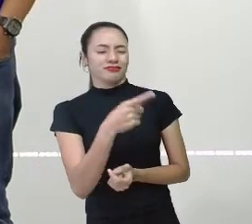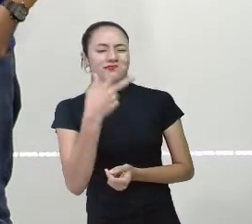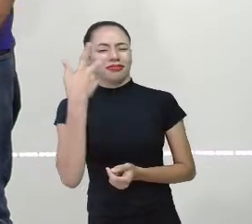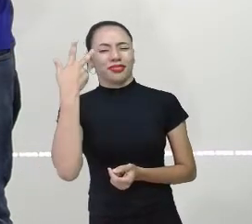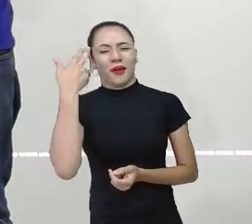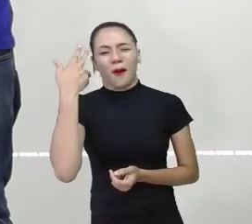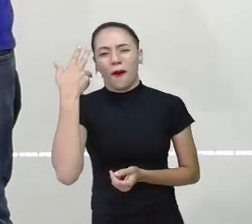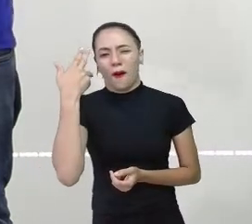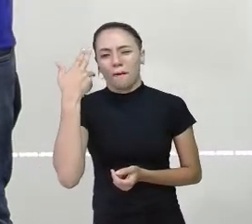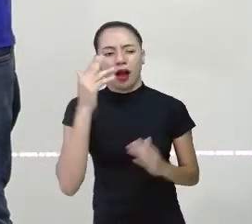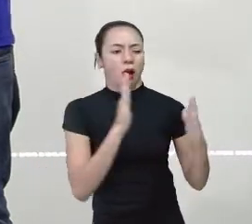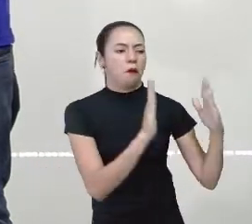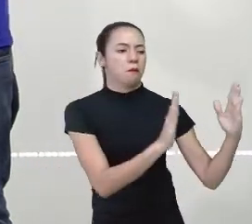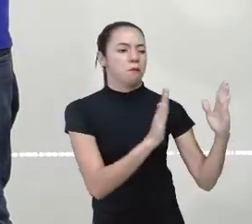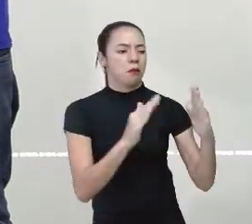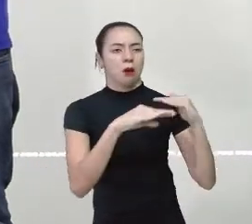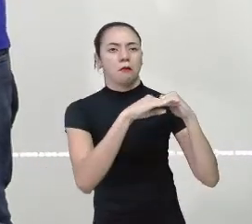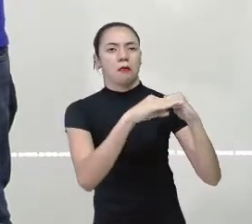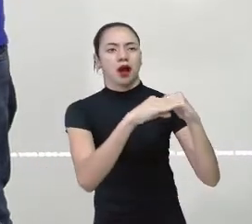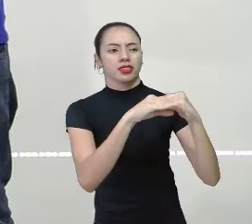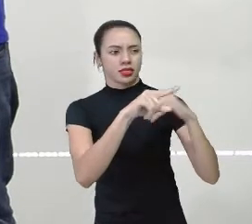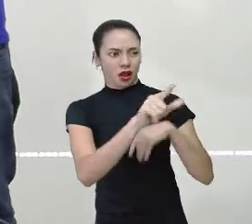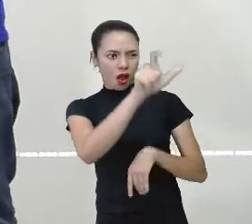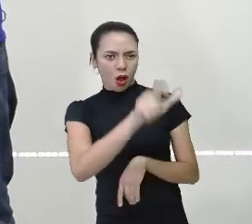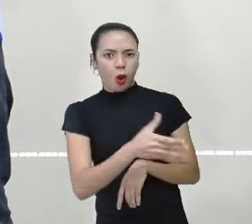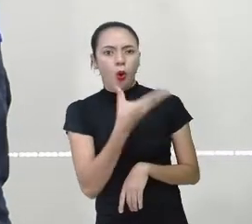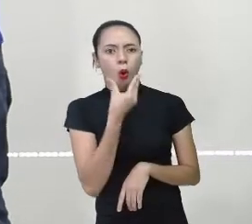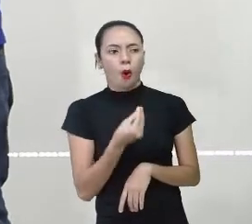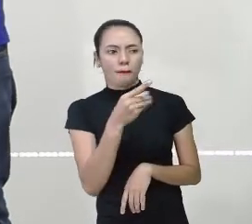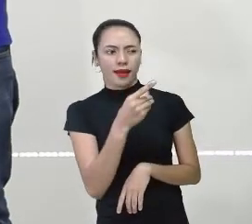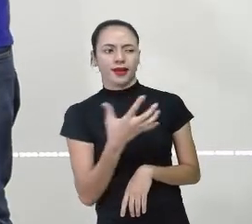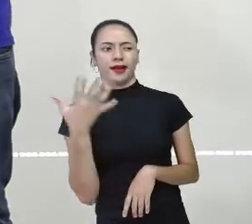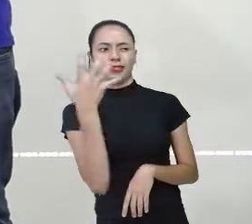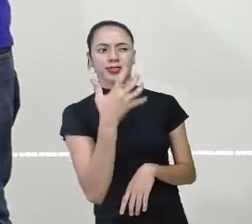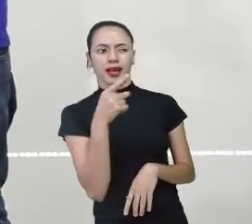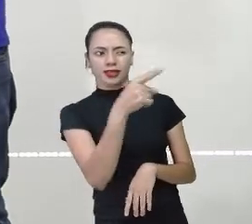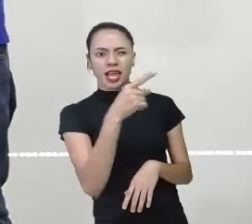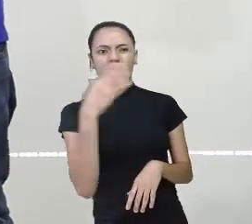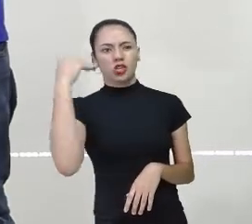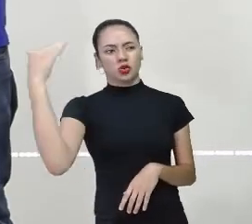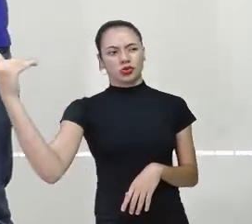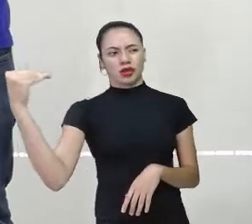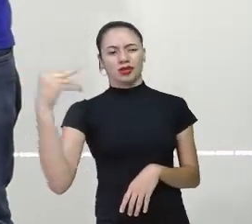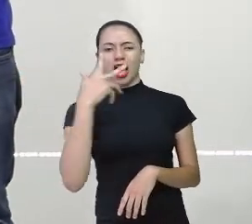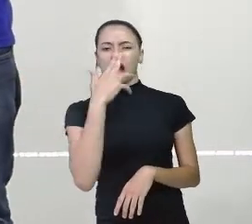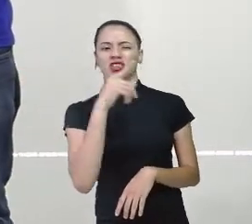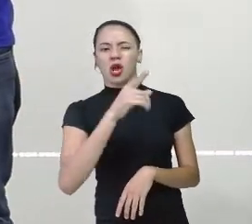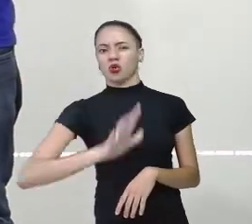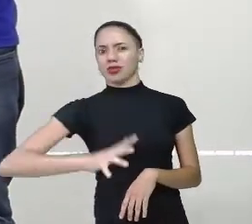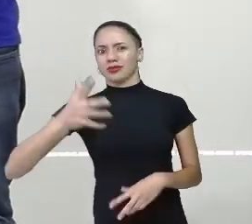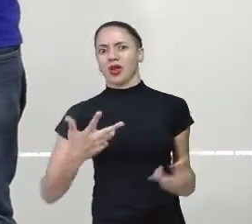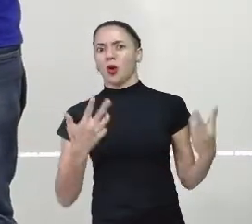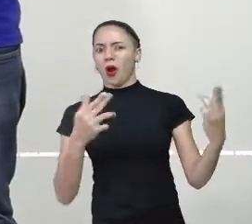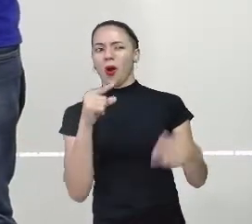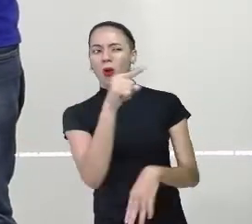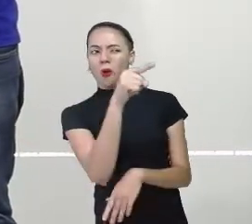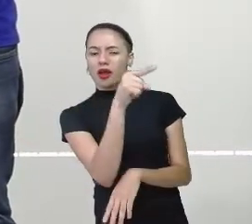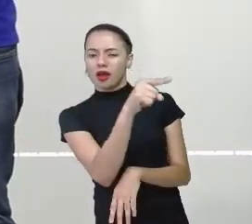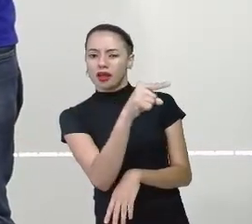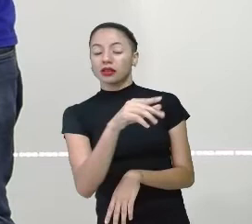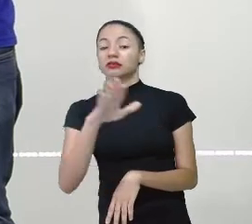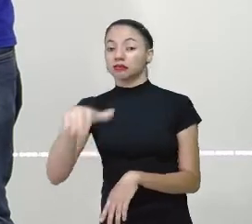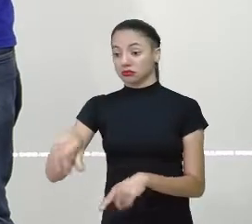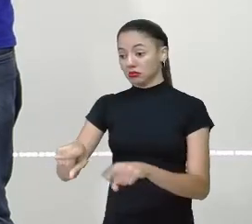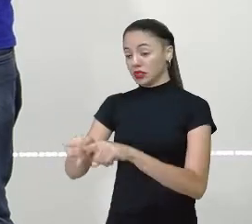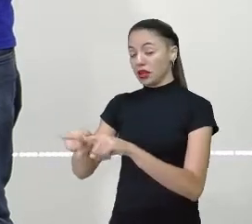que é um padrão. Se esse cara tá cantando isso, esse cara que tem sucesso, é famoso, já deve ter acontecido com ele. Então, e escuta outros